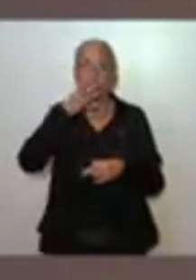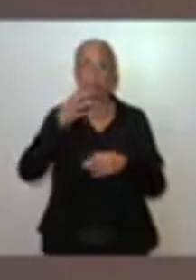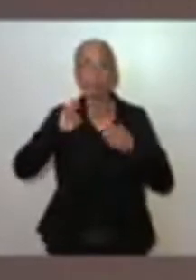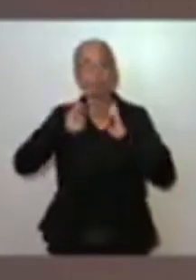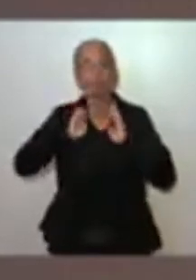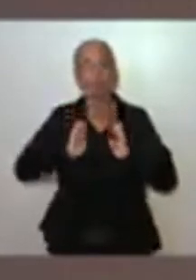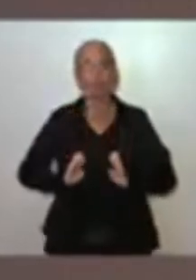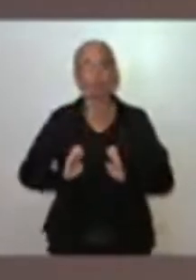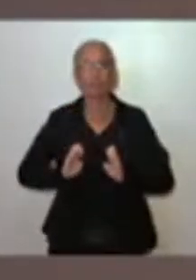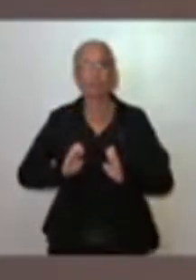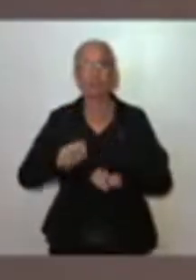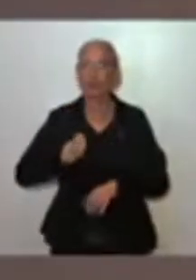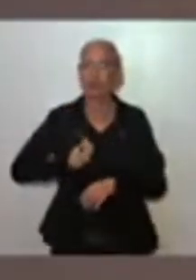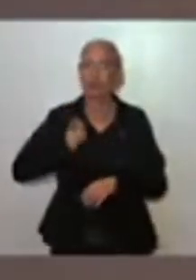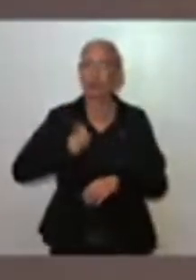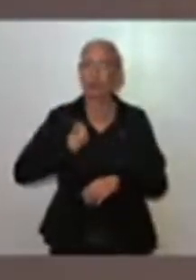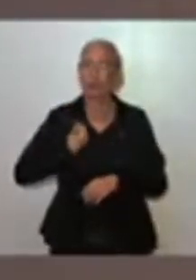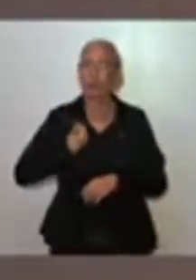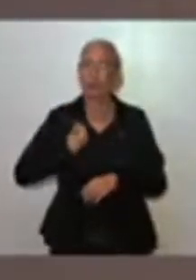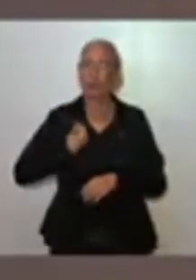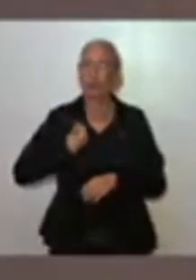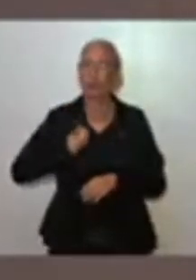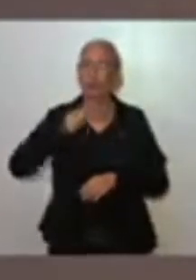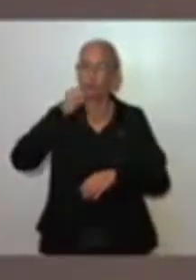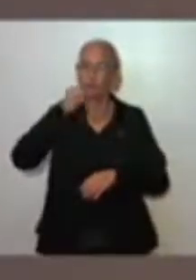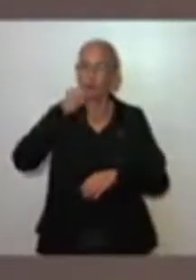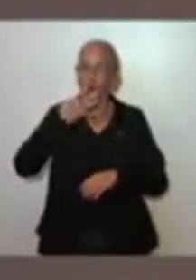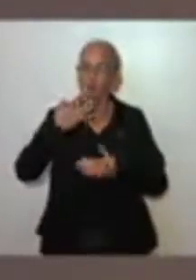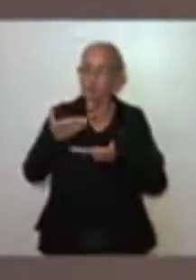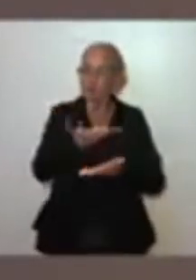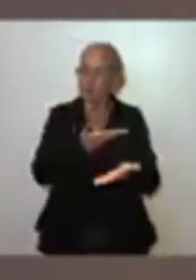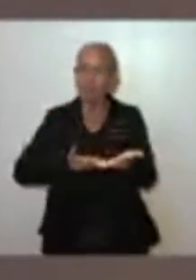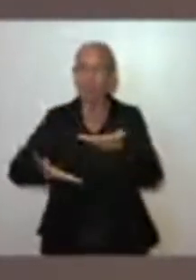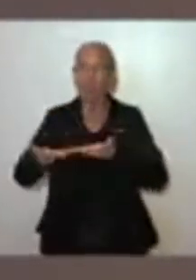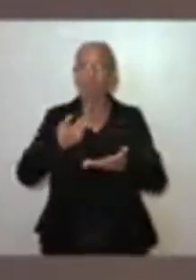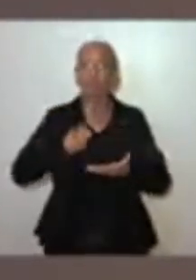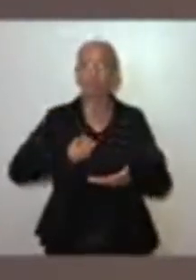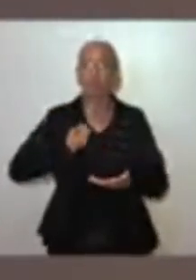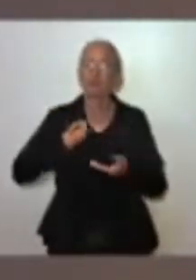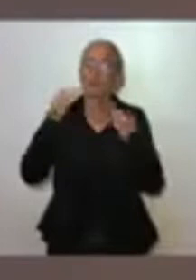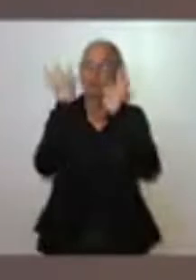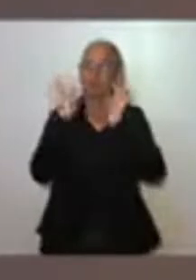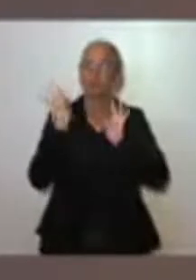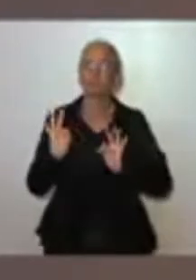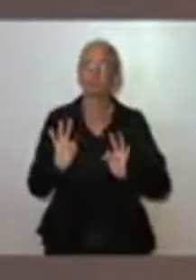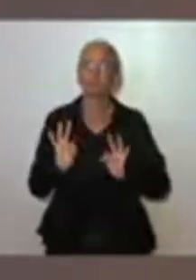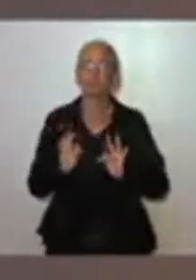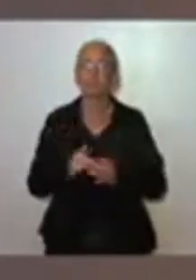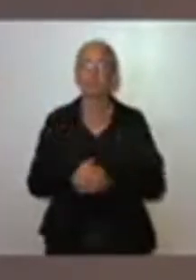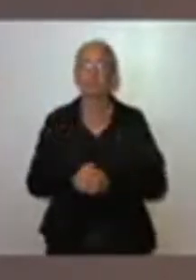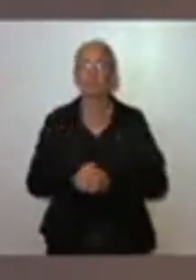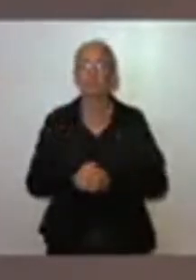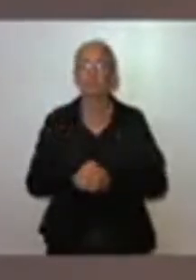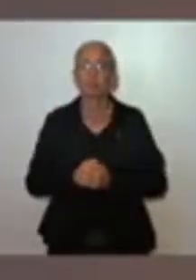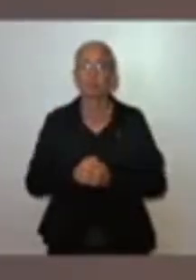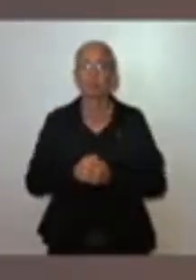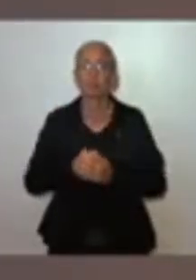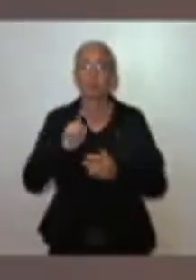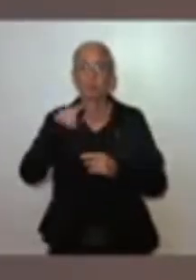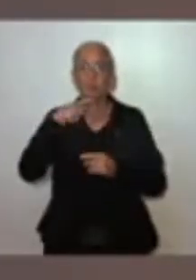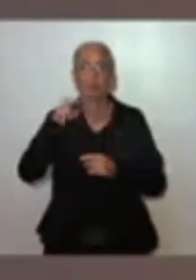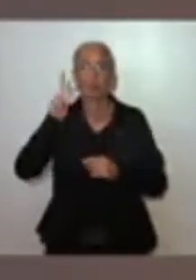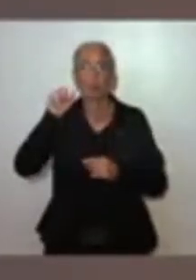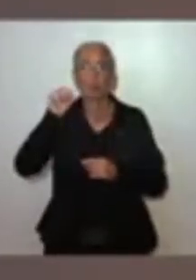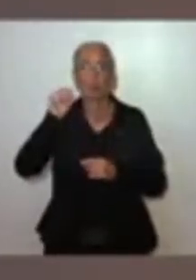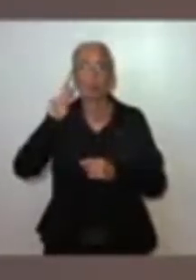ética uma vida Generosa e uma vida feliz além de valores